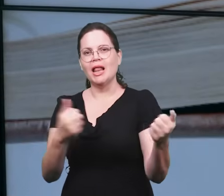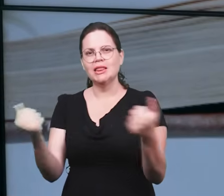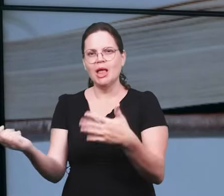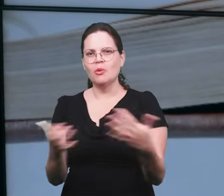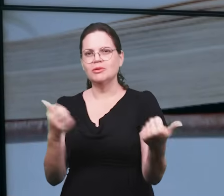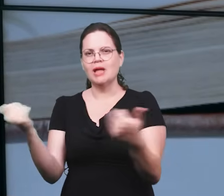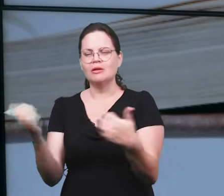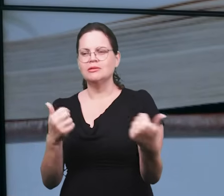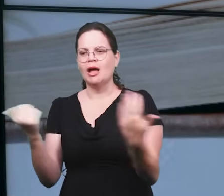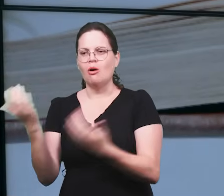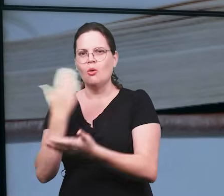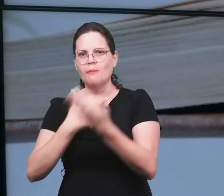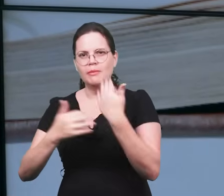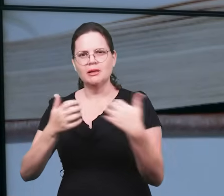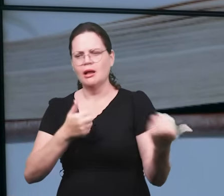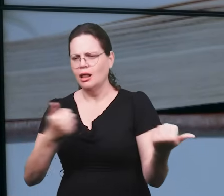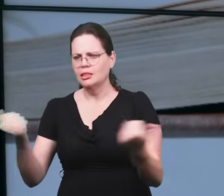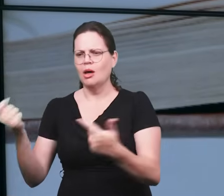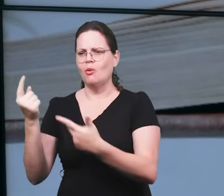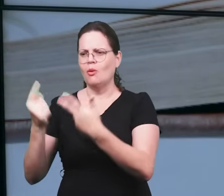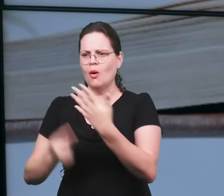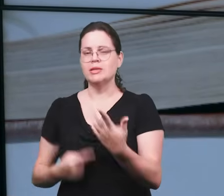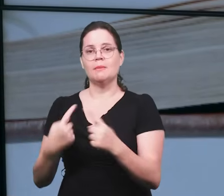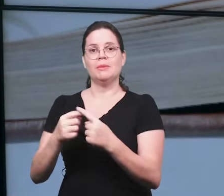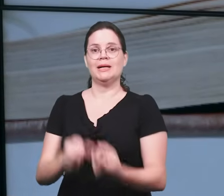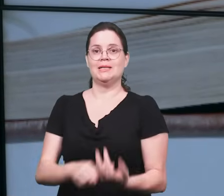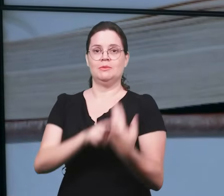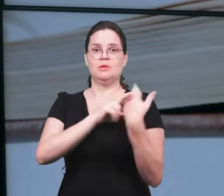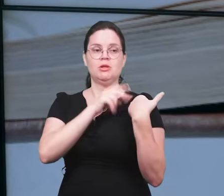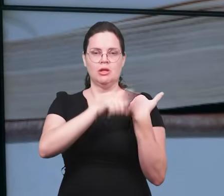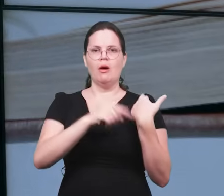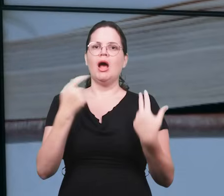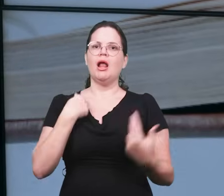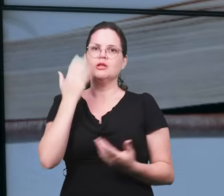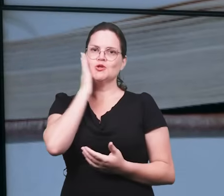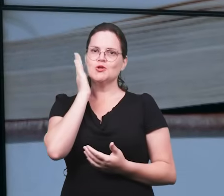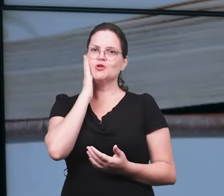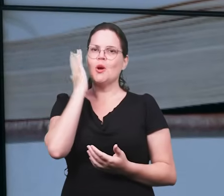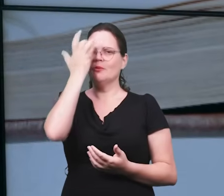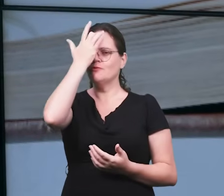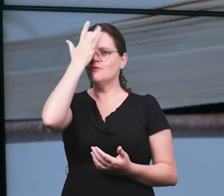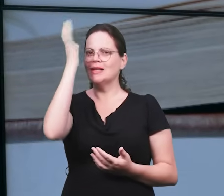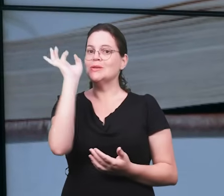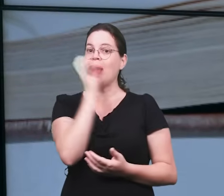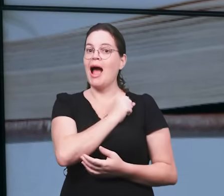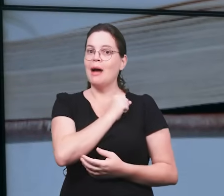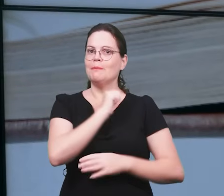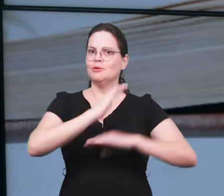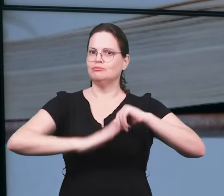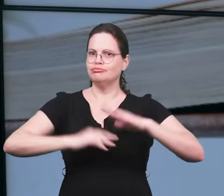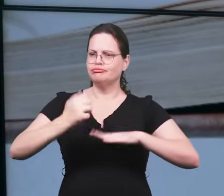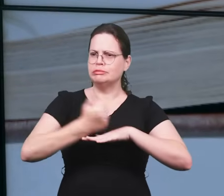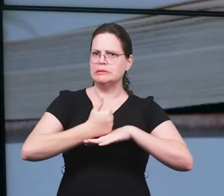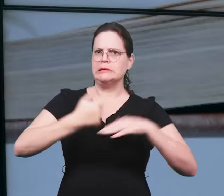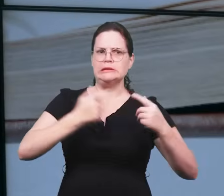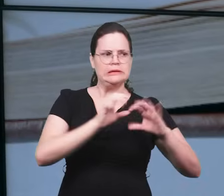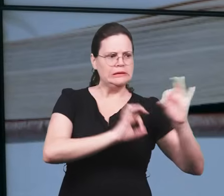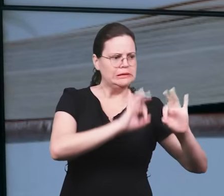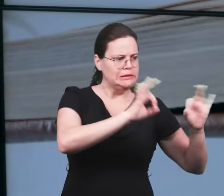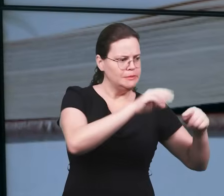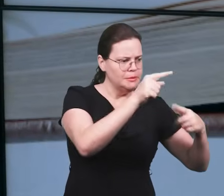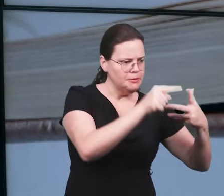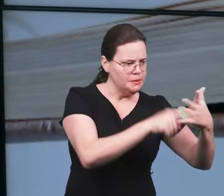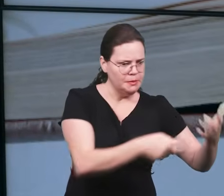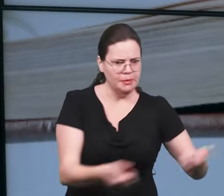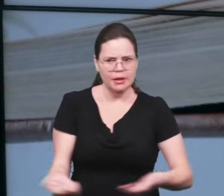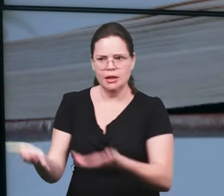foi hábil, ela foi destra, ela teve responsabilidade. E nós não podemos ser irresponsáveis com aquilo que o Senhor coloca